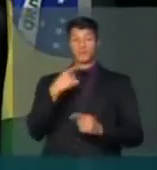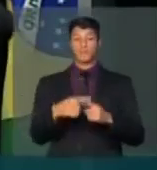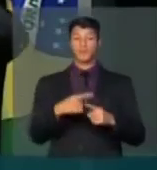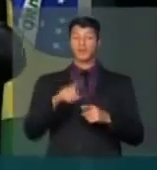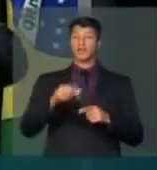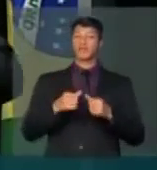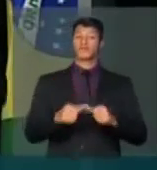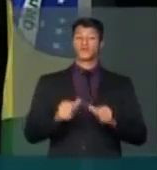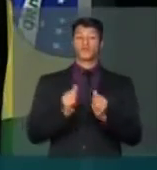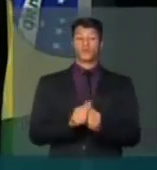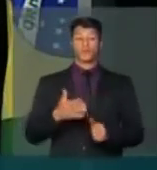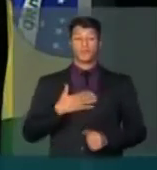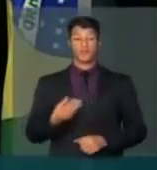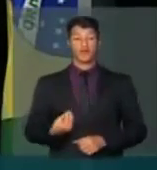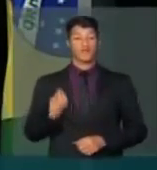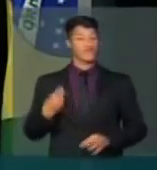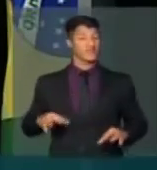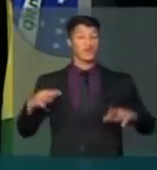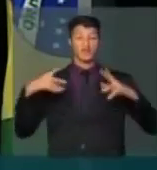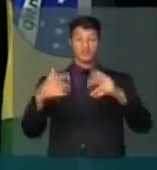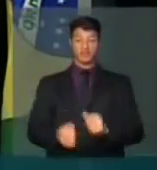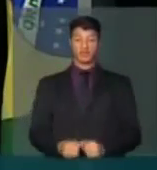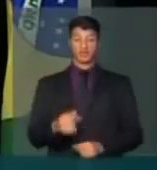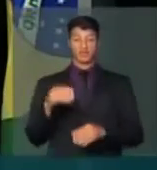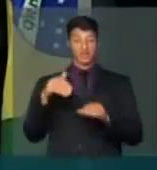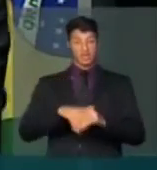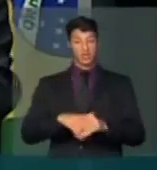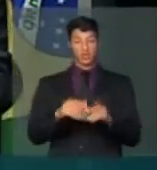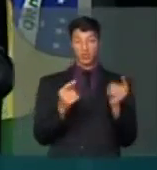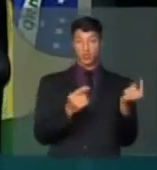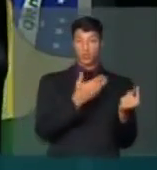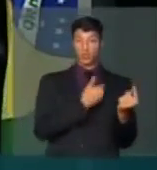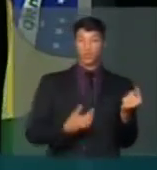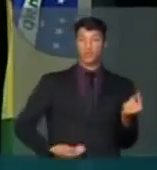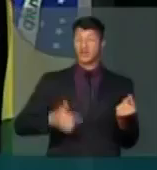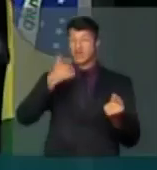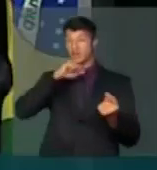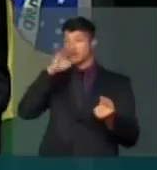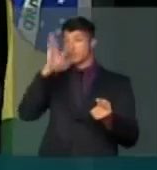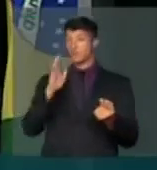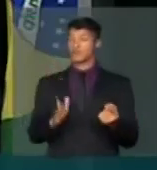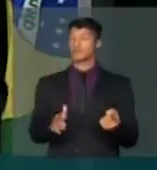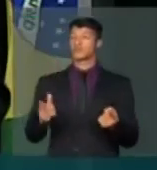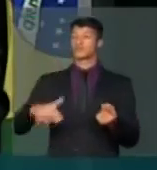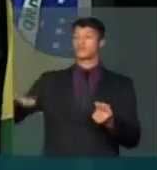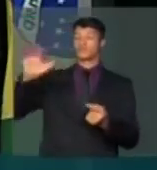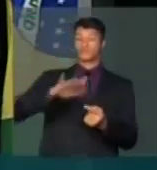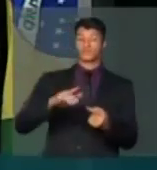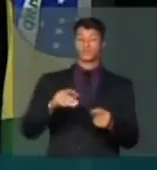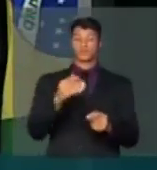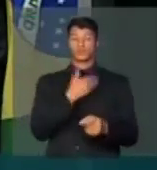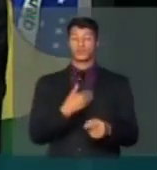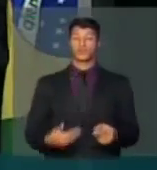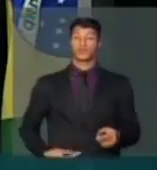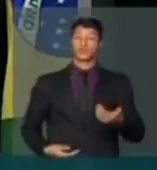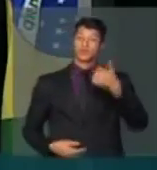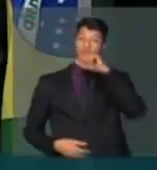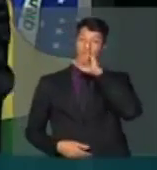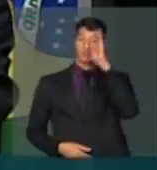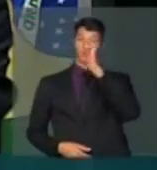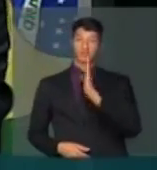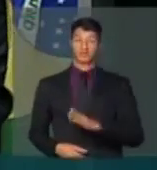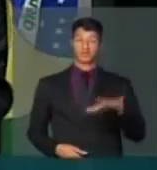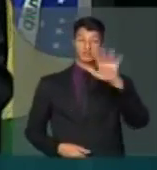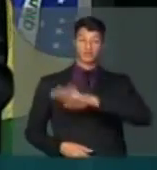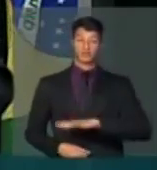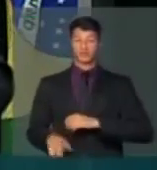quem ficou comigo a vida inteira. Entre o governo e as mães do Brasil, entre o governo e as mães